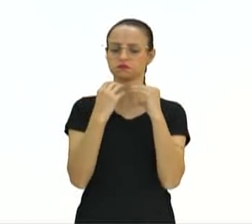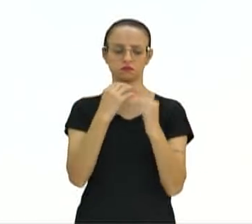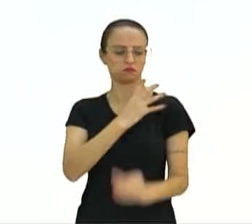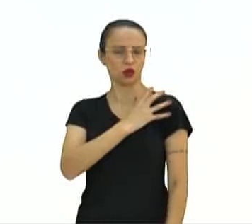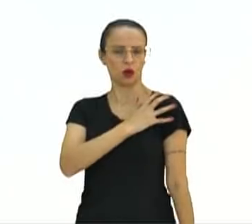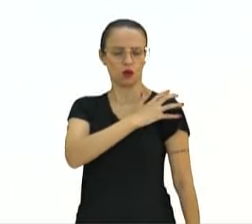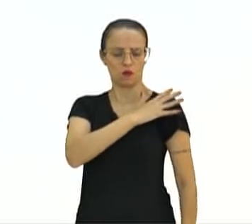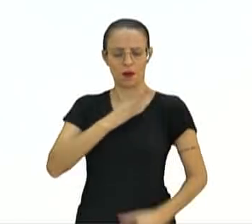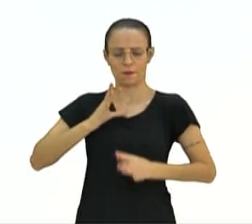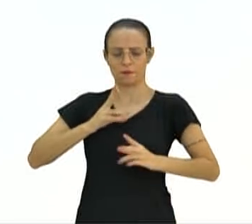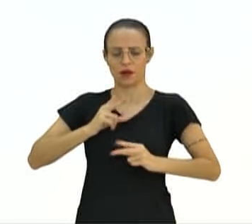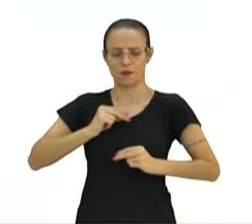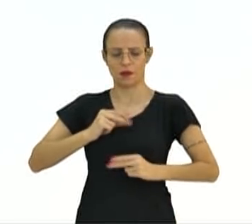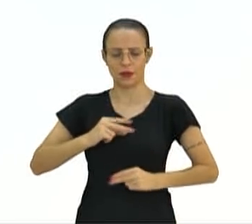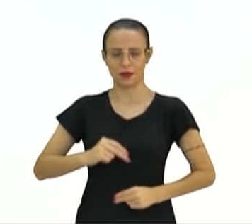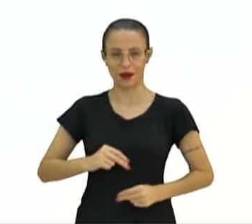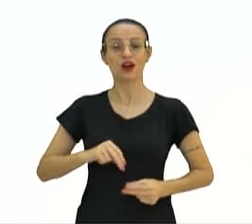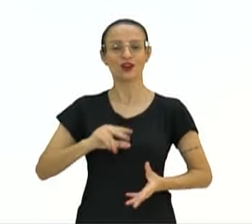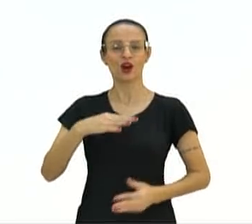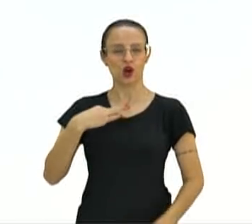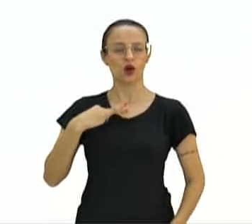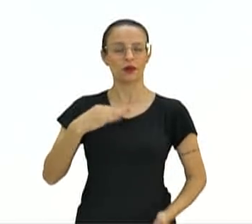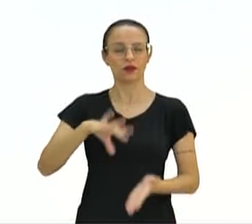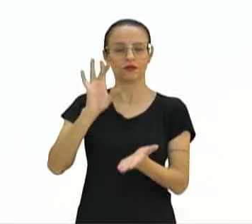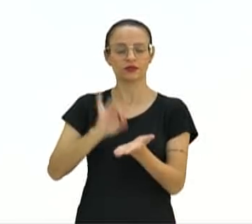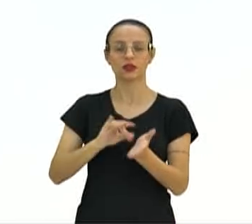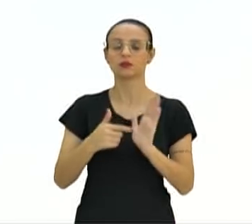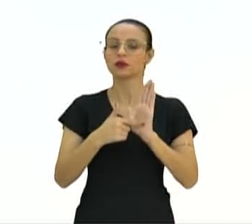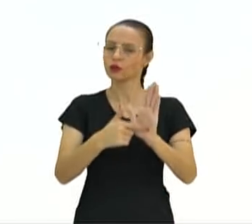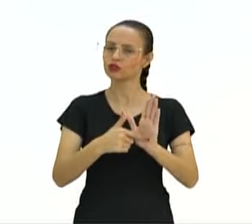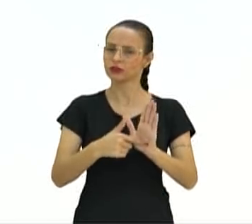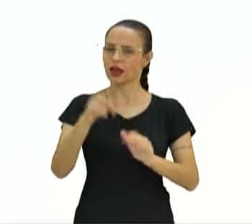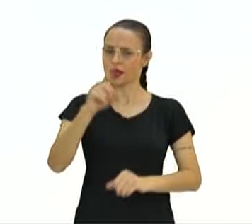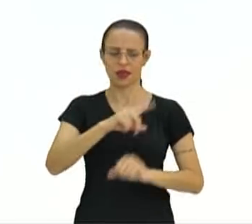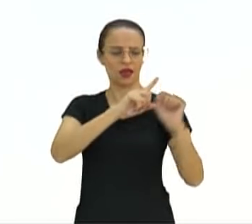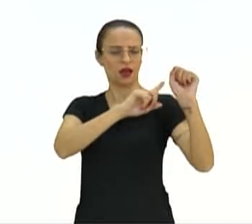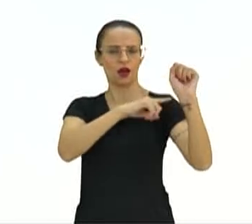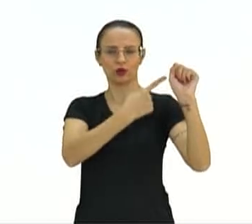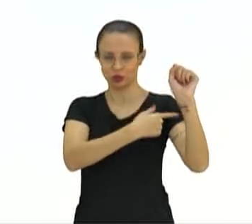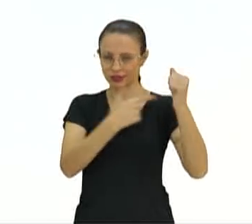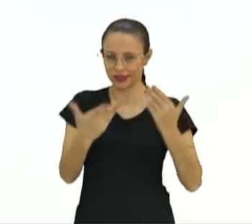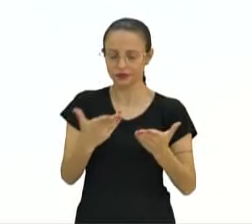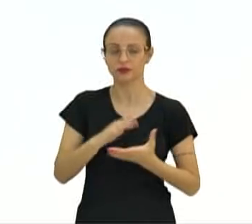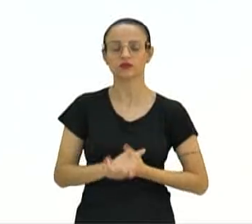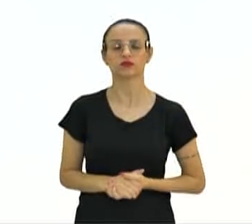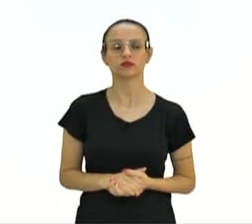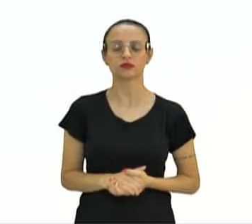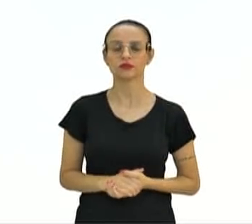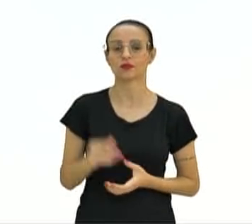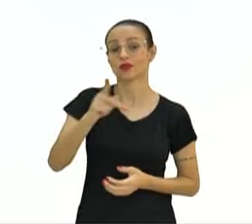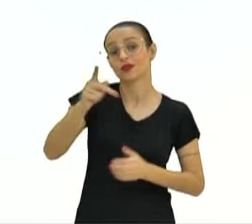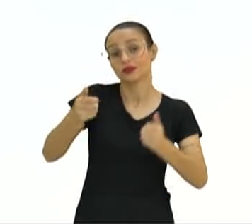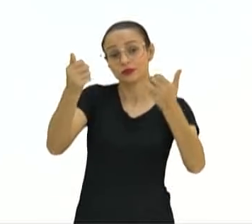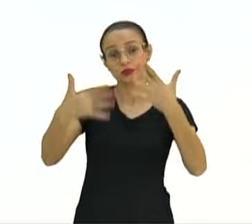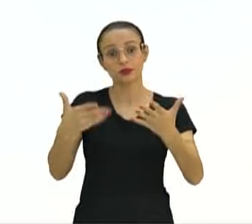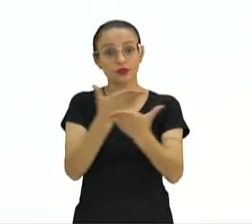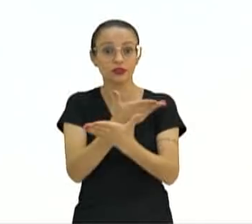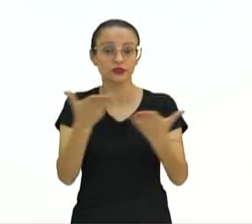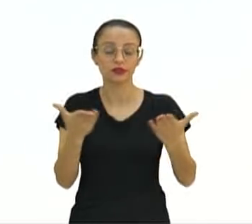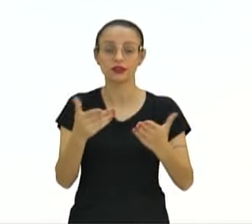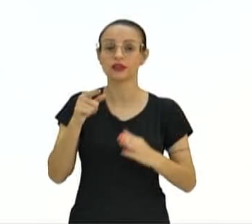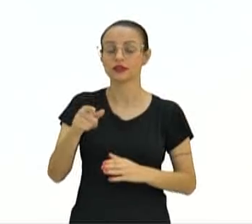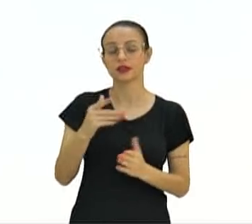passa a usar então as vestimentas oficiais para trazer essa imagem de autoridade, né. Como o prof explicou para vocês, esse